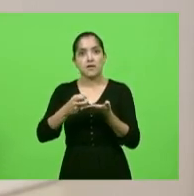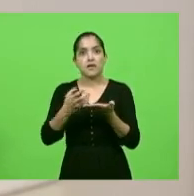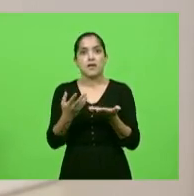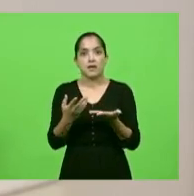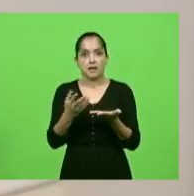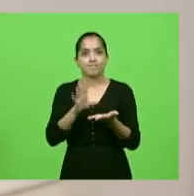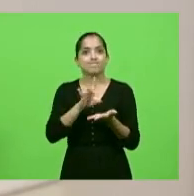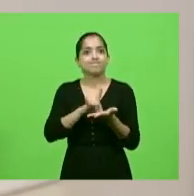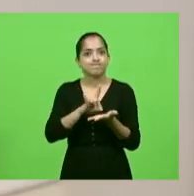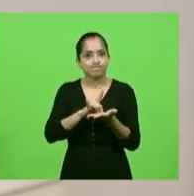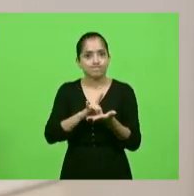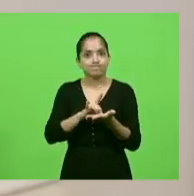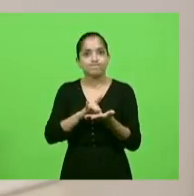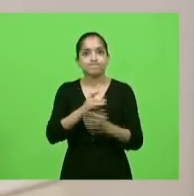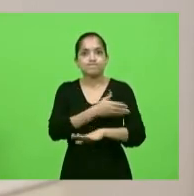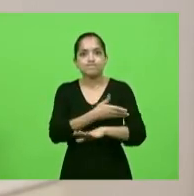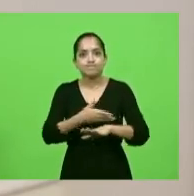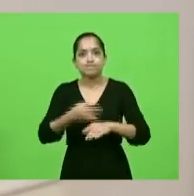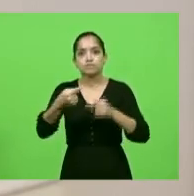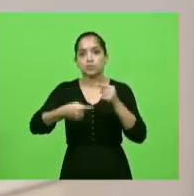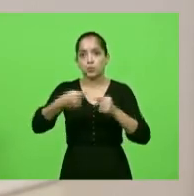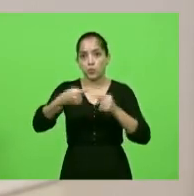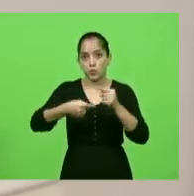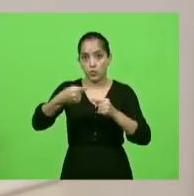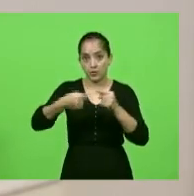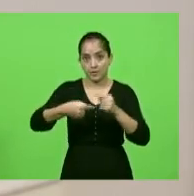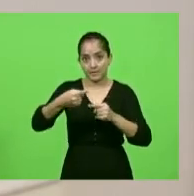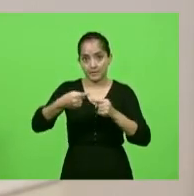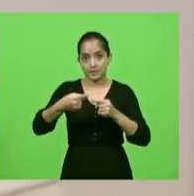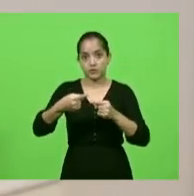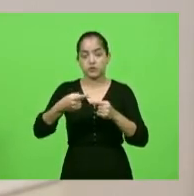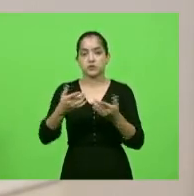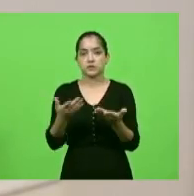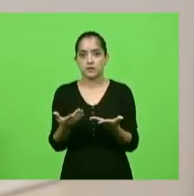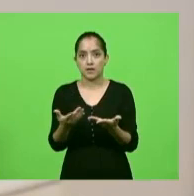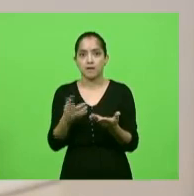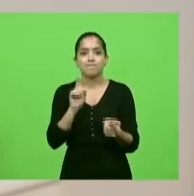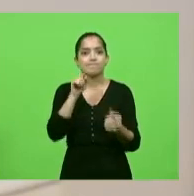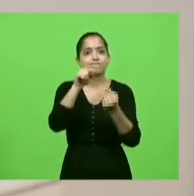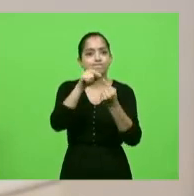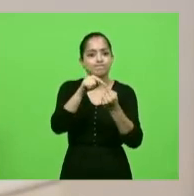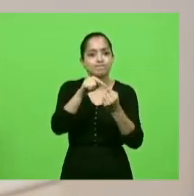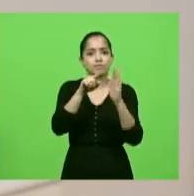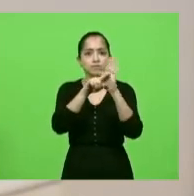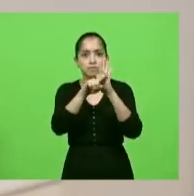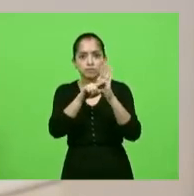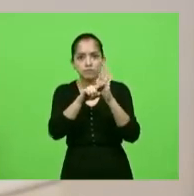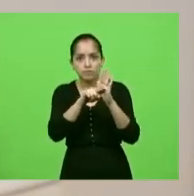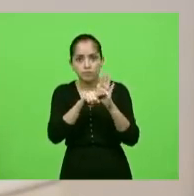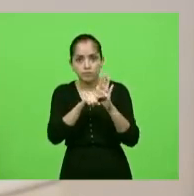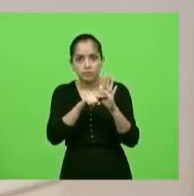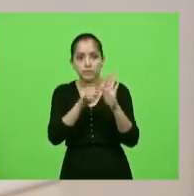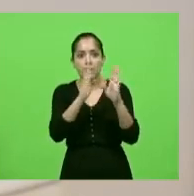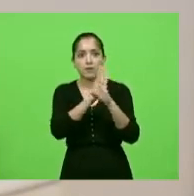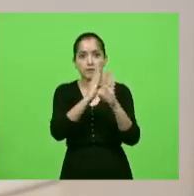do caráter político-jurídico do procedimento, cuja finalidade é apurar a prática pelo agente político de qualquer das